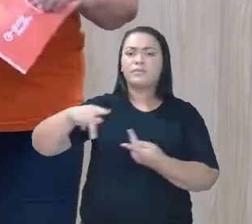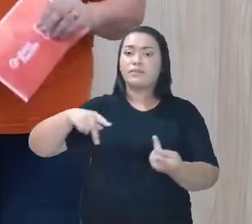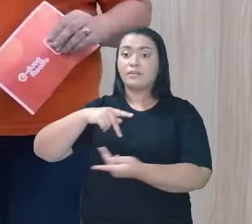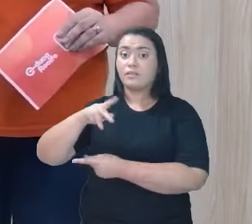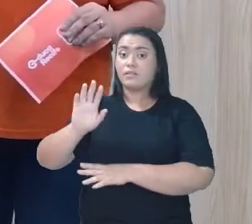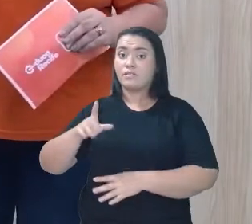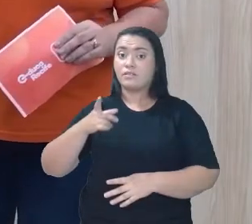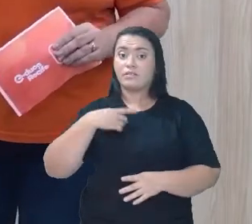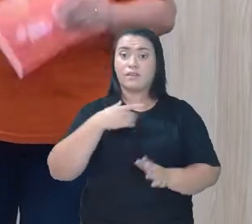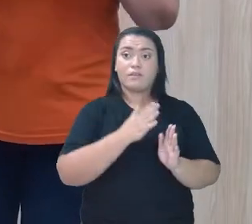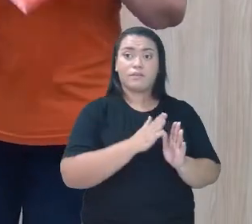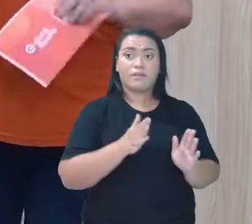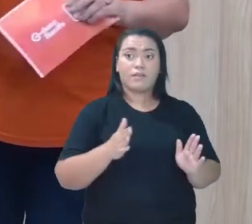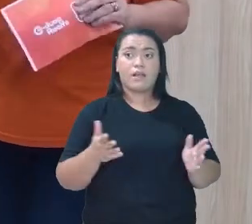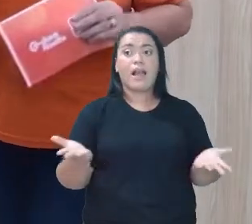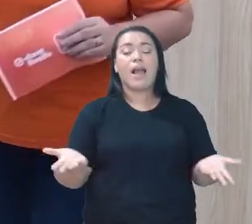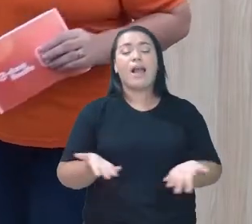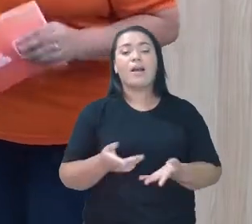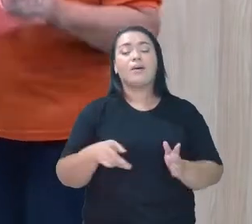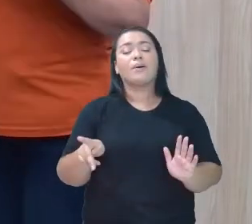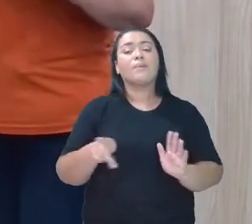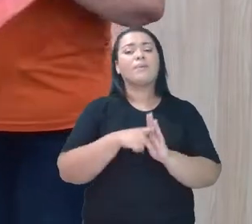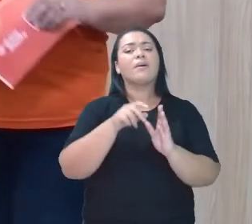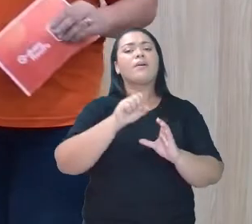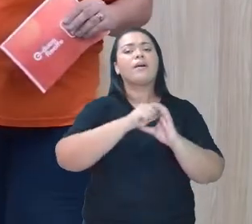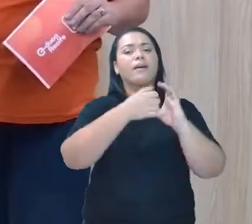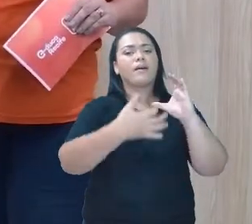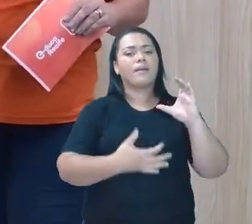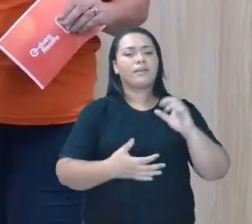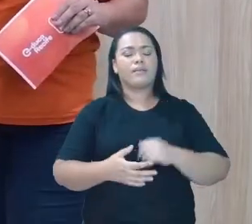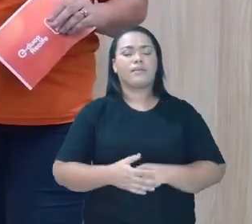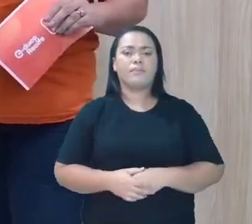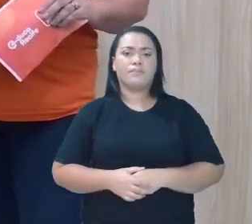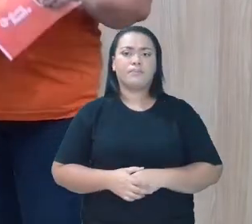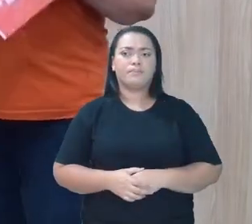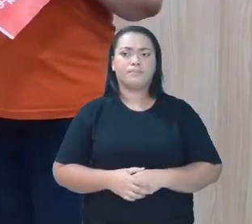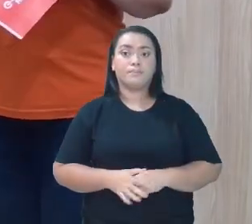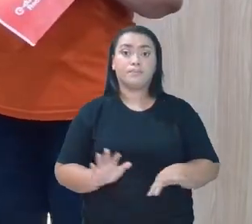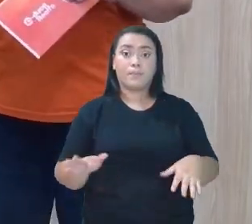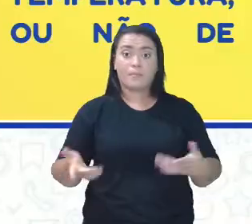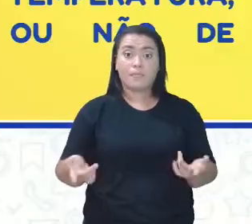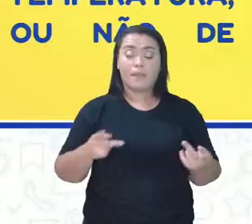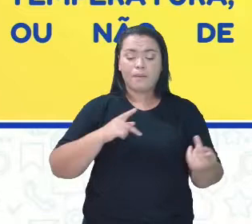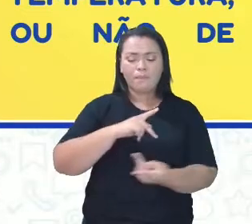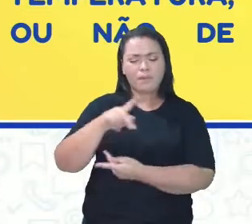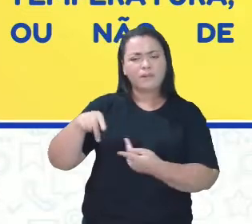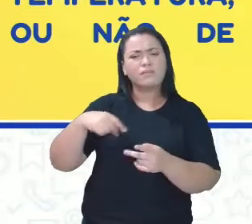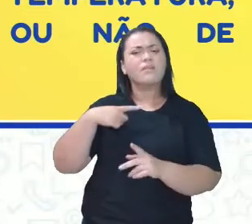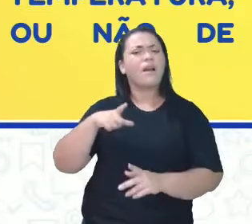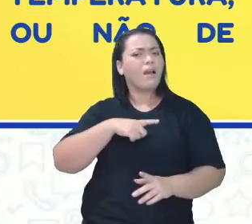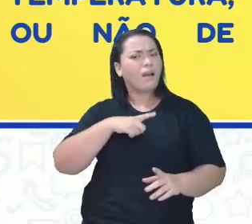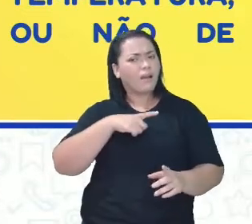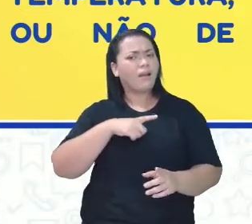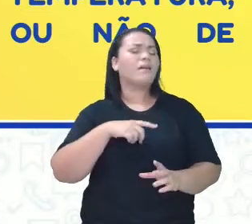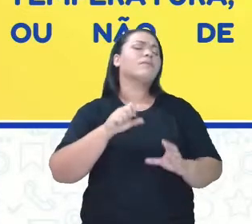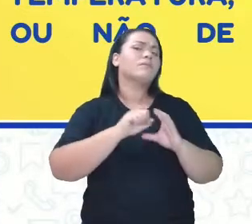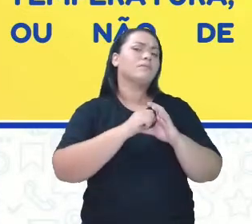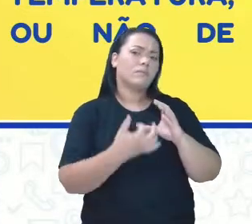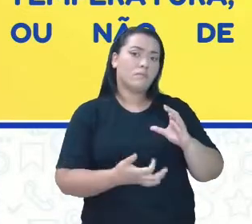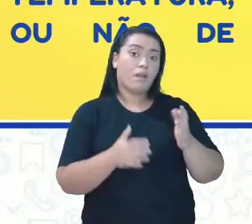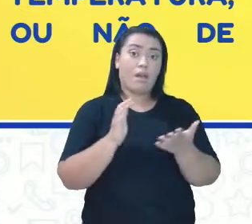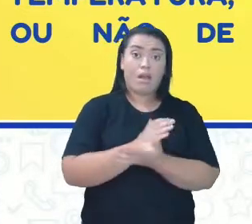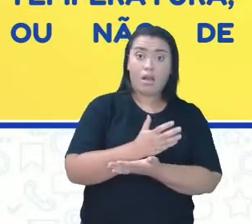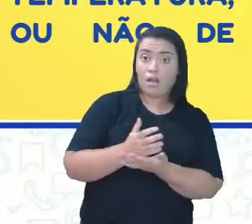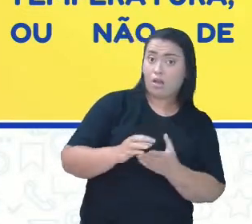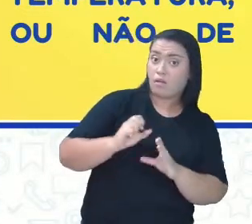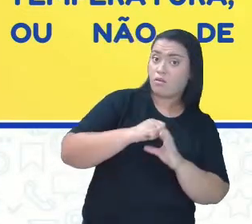vimos a classificação. Agora nós vamos ver as características. Então, os planetas, eles têm características.